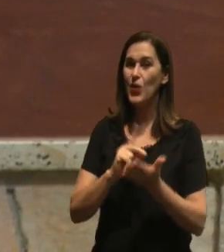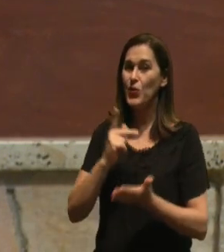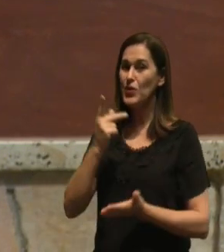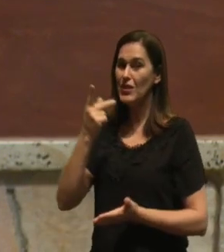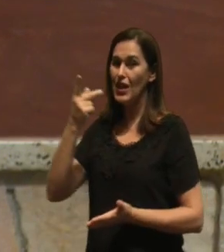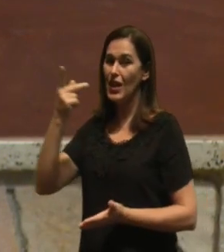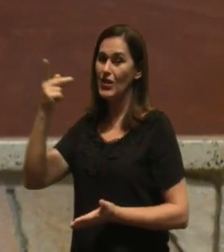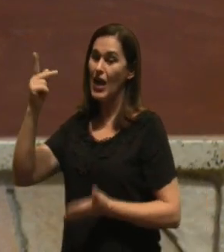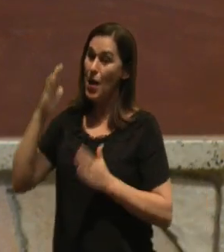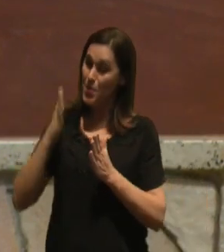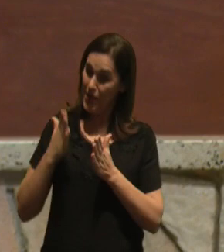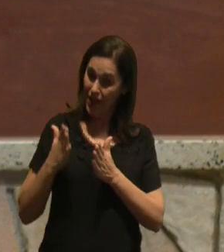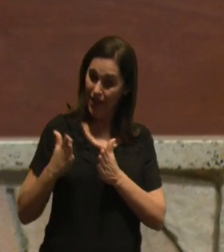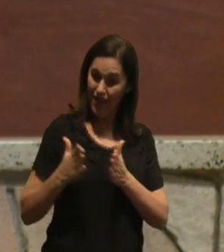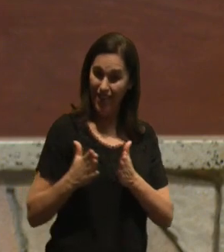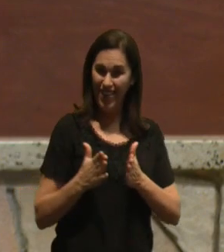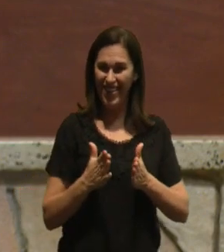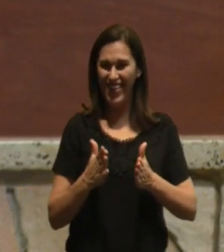são os Teus